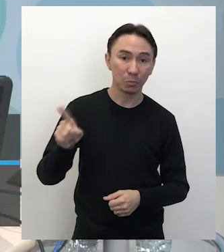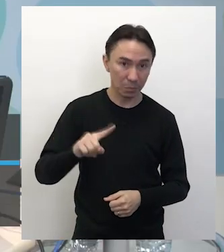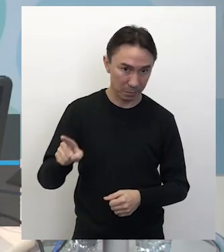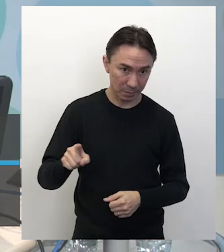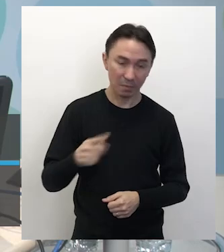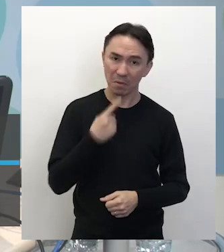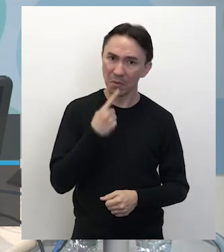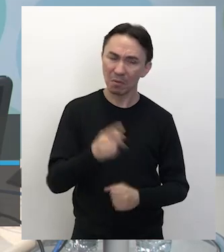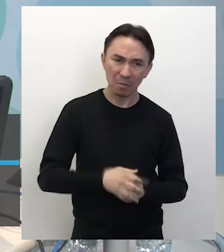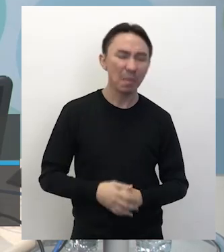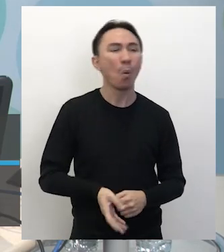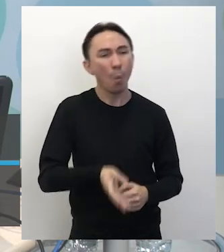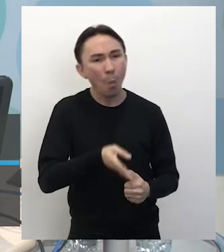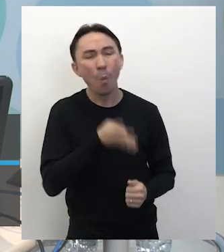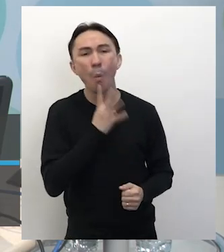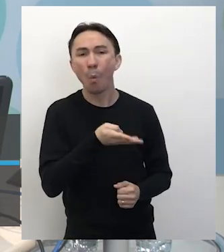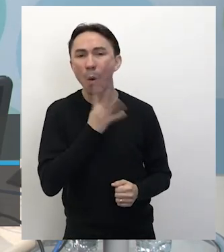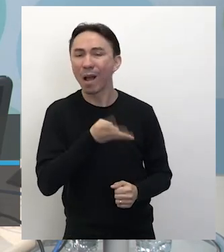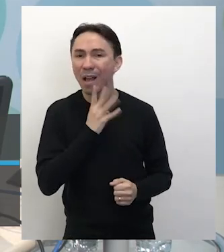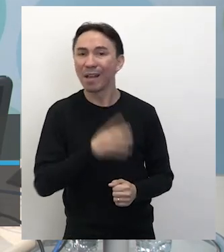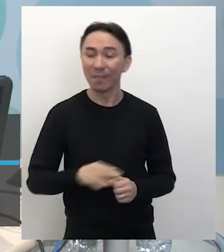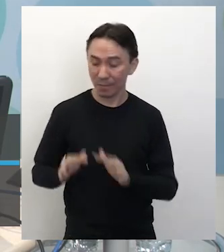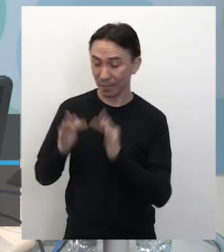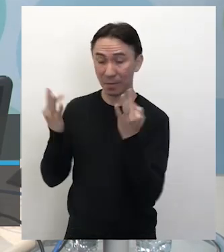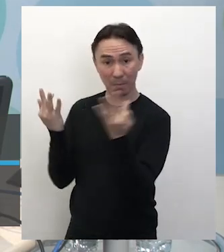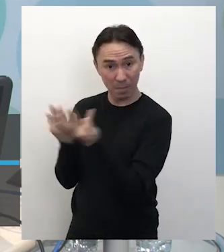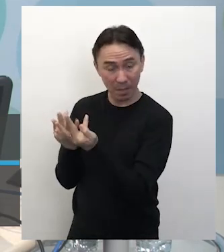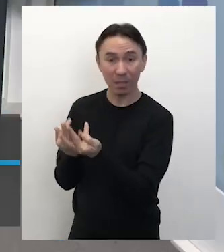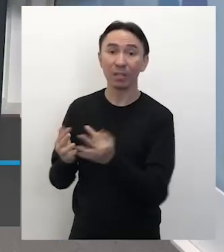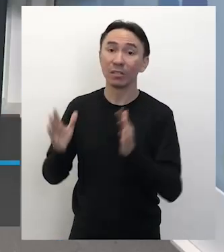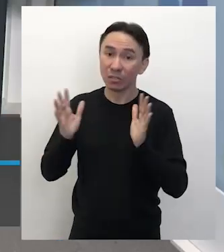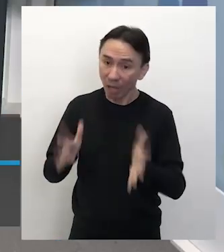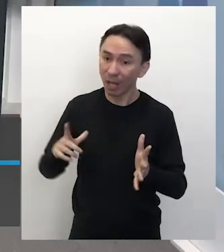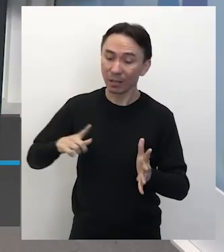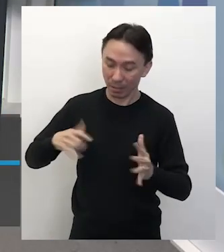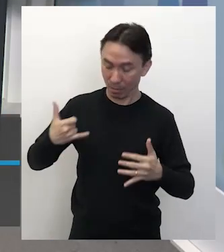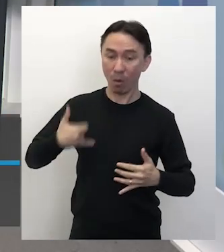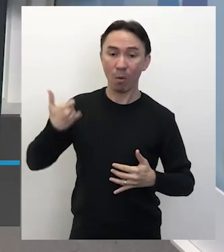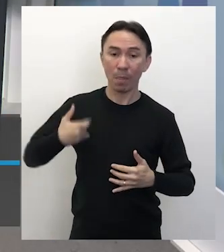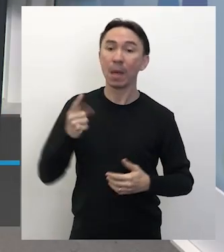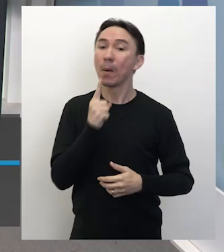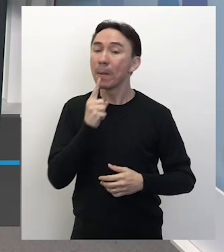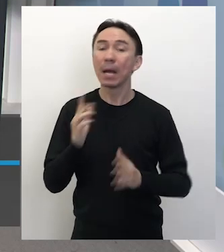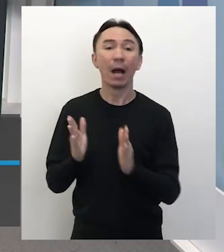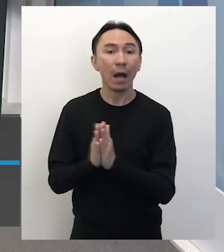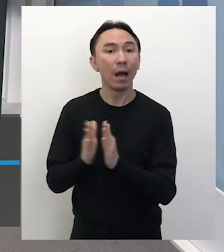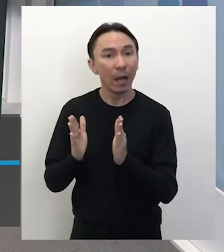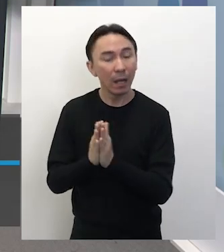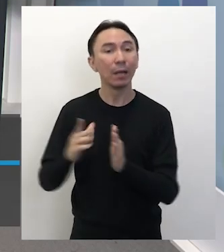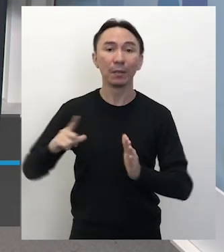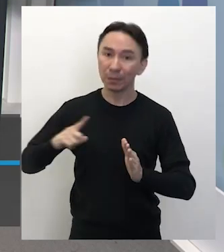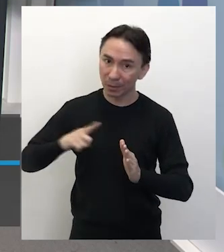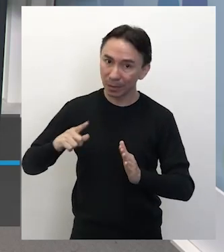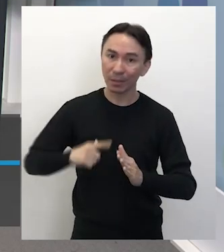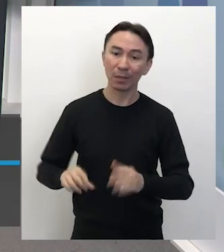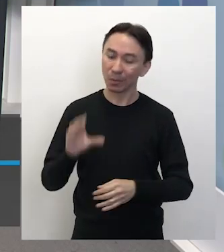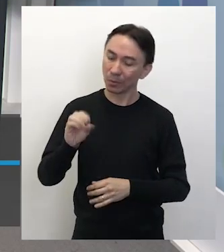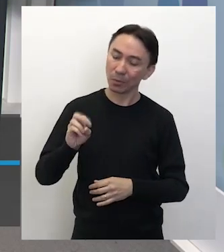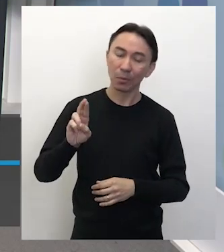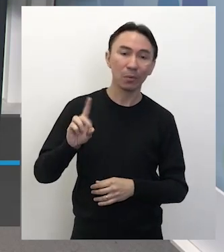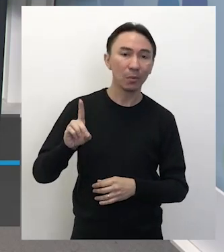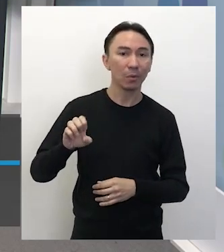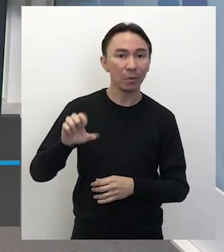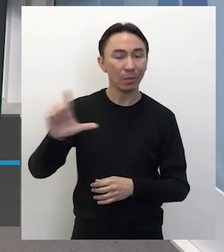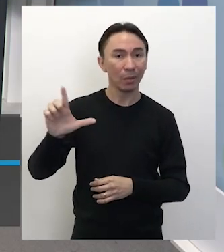conheço, em minha família já fizemos aniversário com trabalhos em cordel. Olha que legal. Legal. Vamos lá, então, para